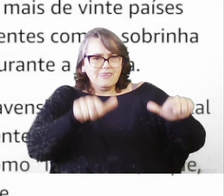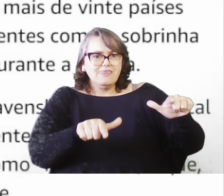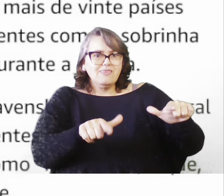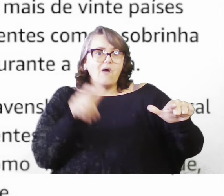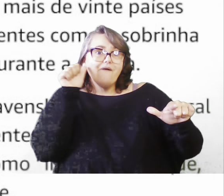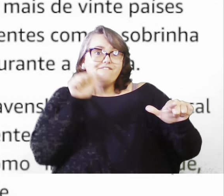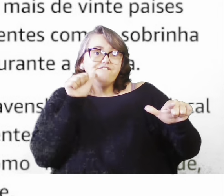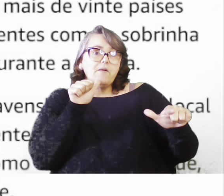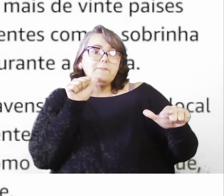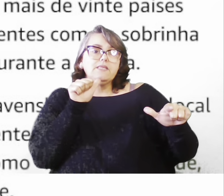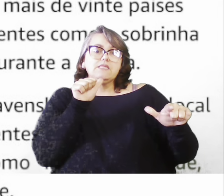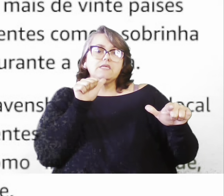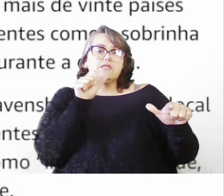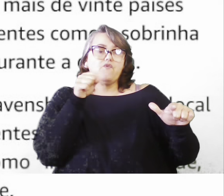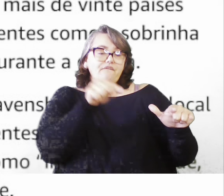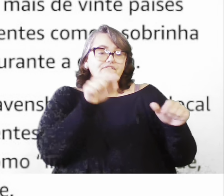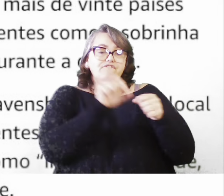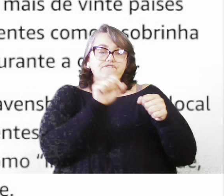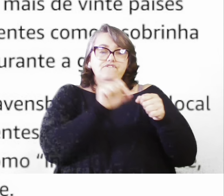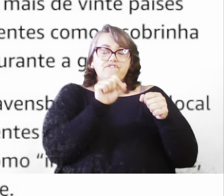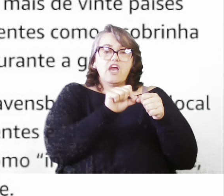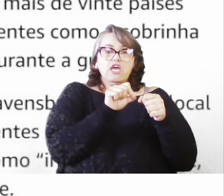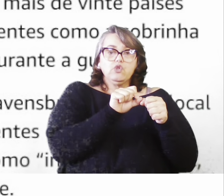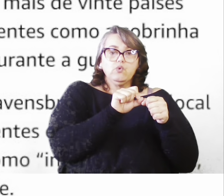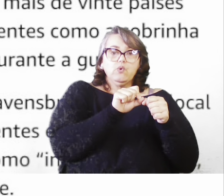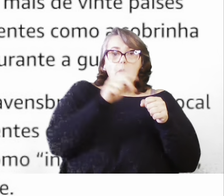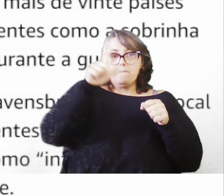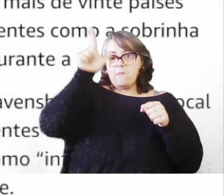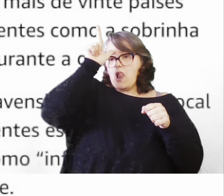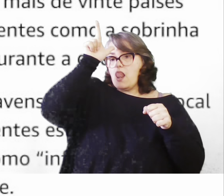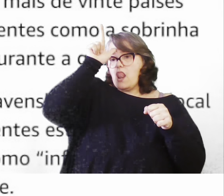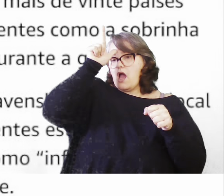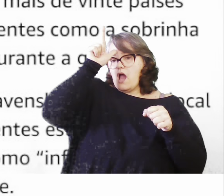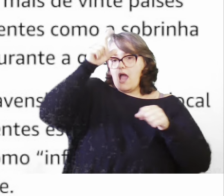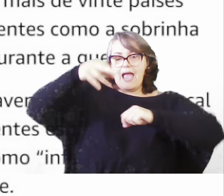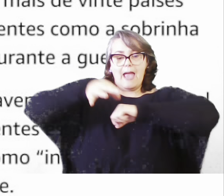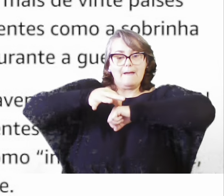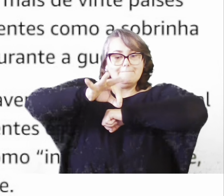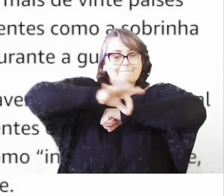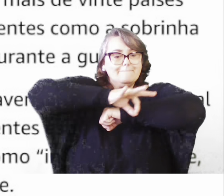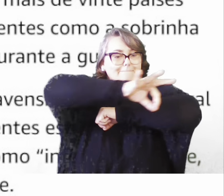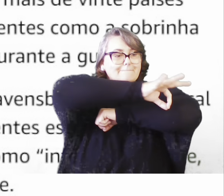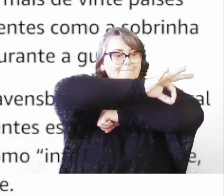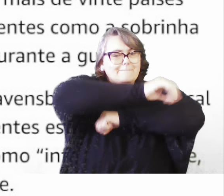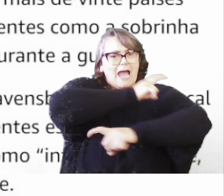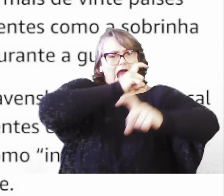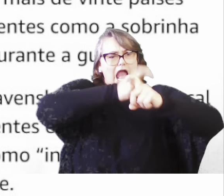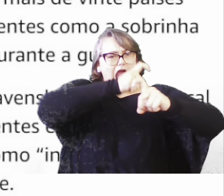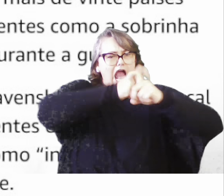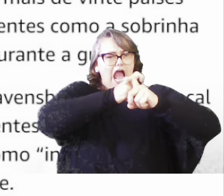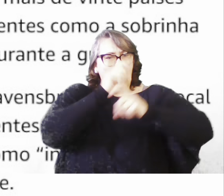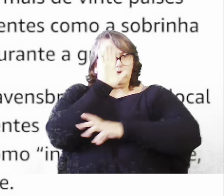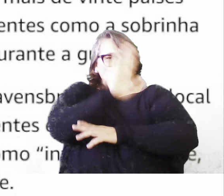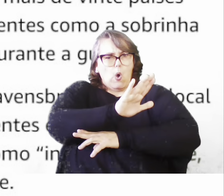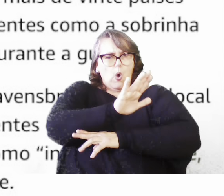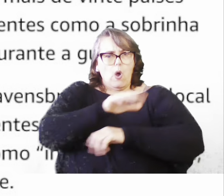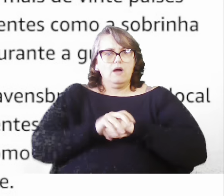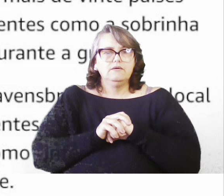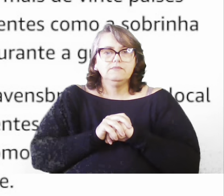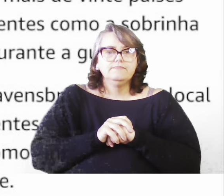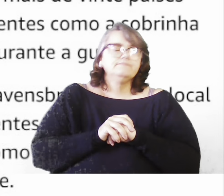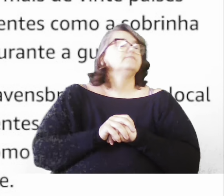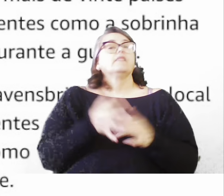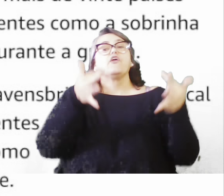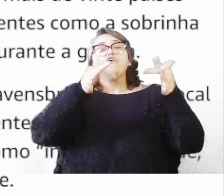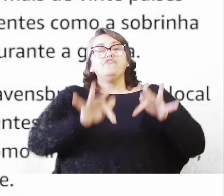concentração especificamente feminino concebido por Heinrich Himmler, arquiteto primário do genocídio